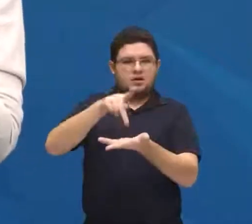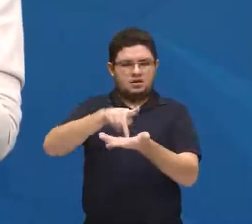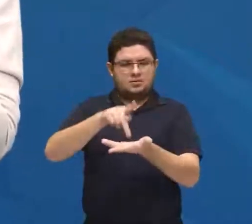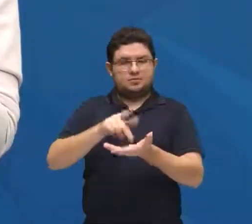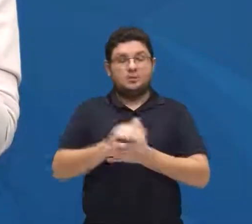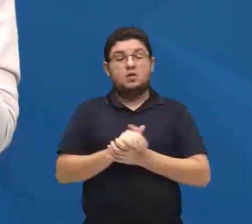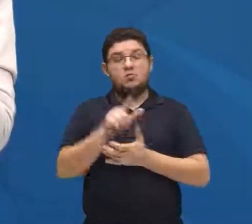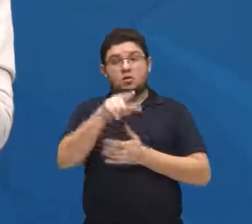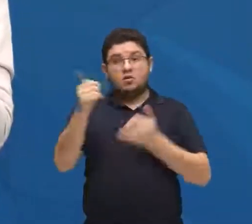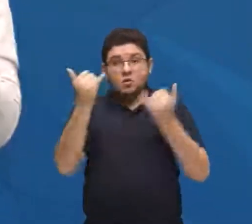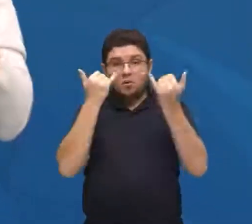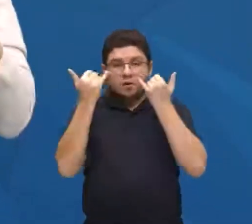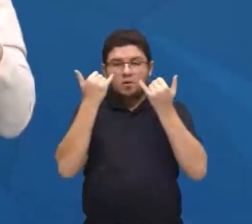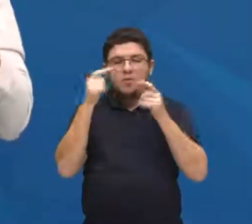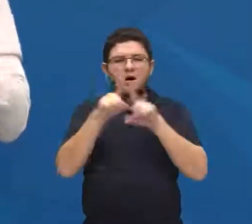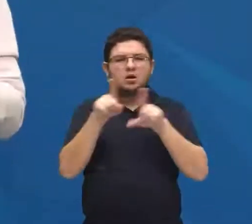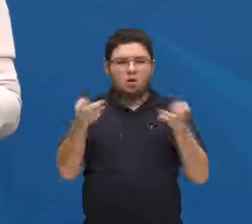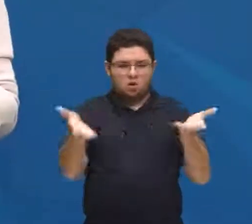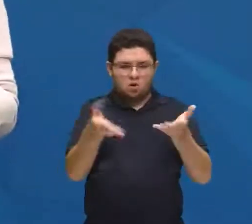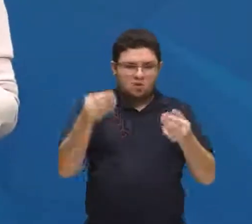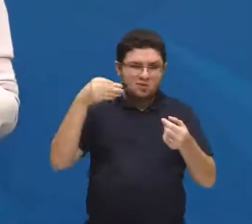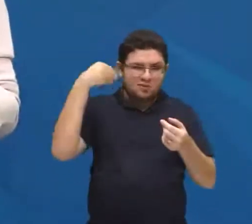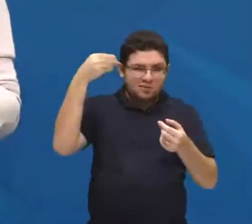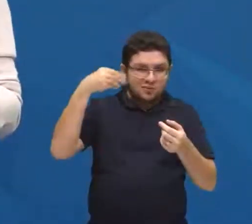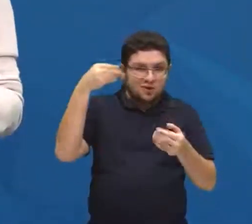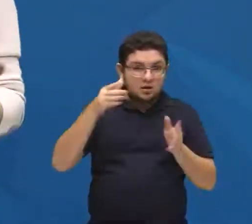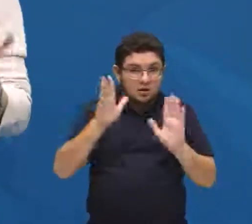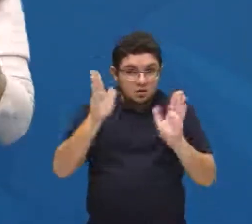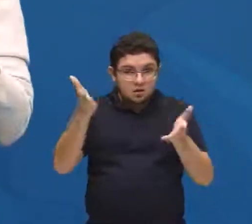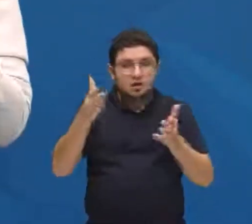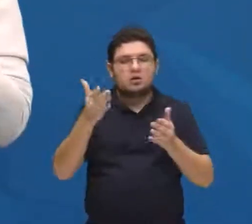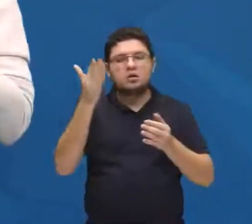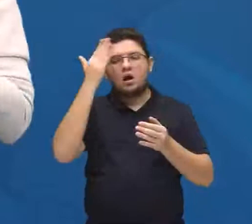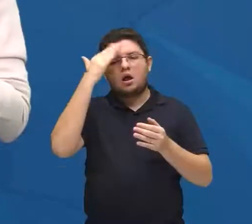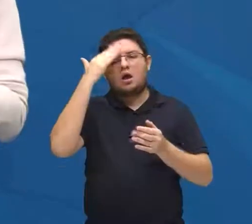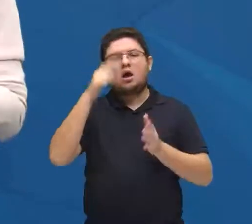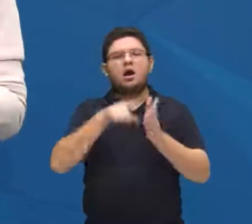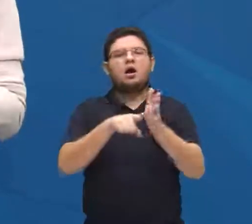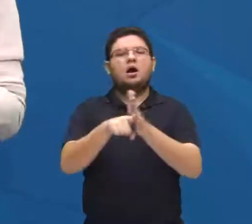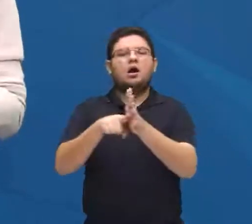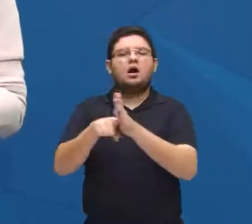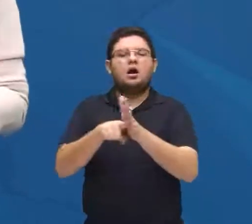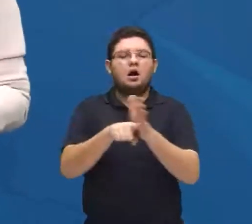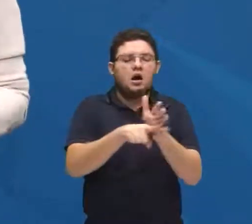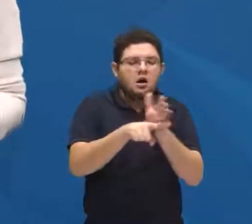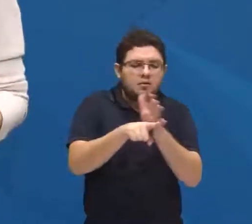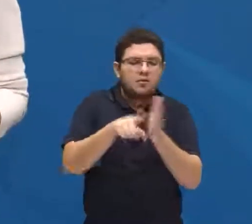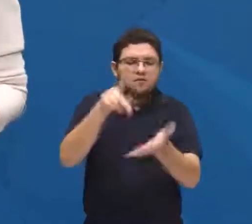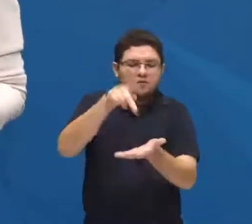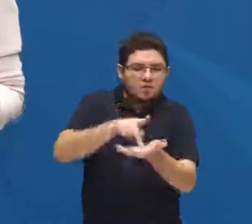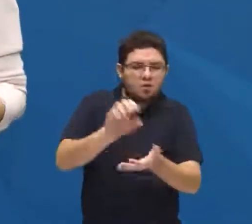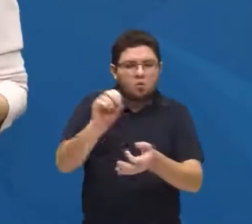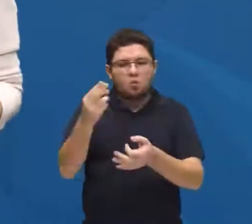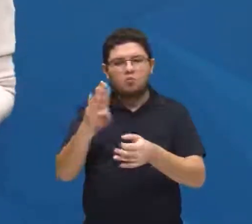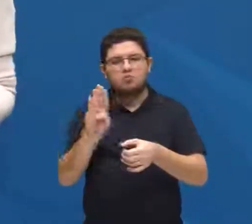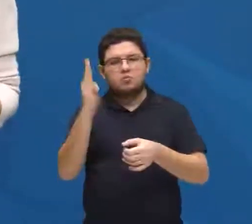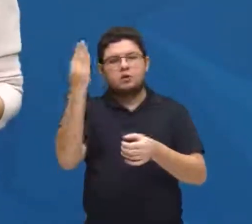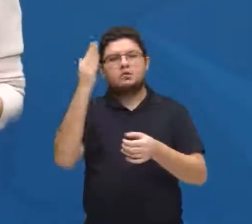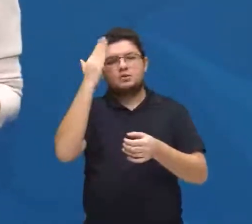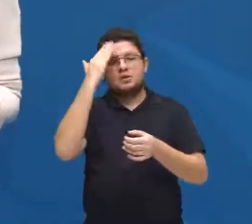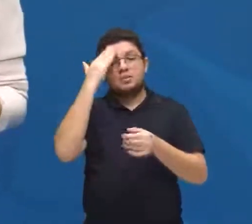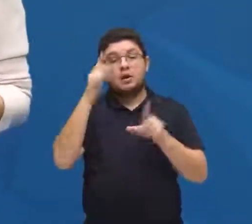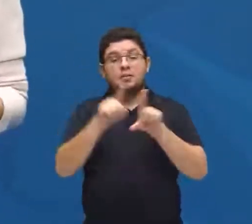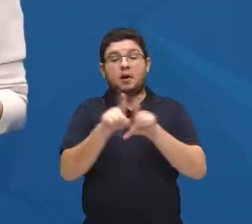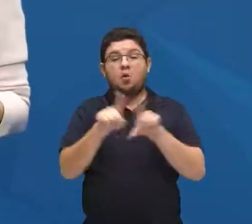assistiu o nosso Espia, você já sabe identificar uma fake news, né, e também sabe como combater e verificar